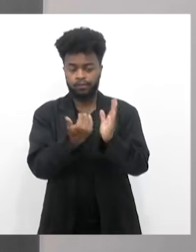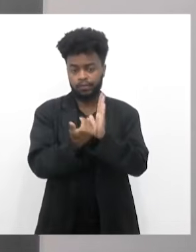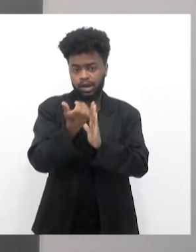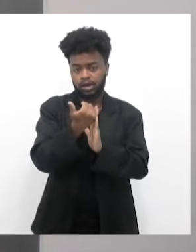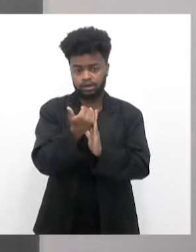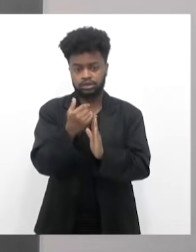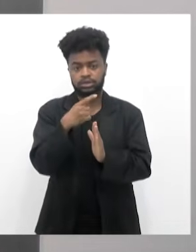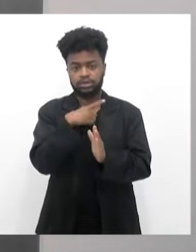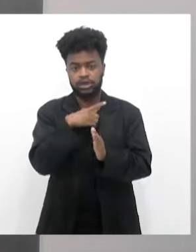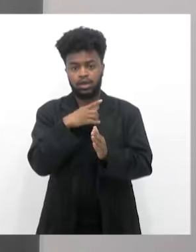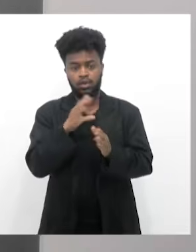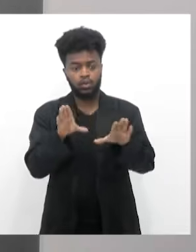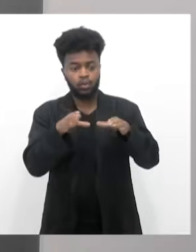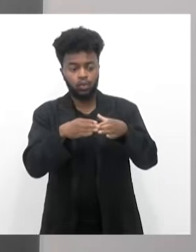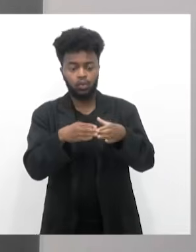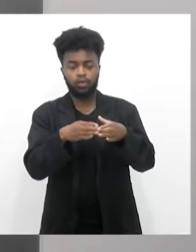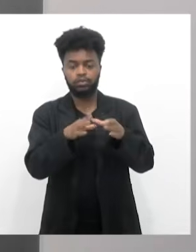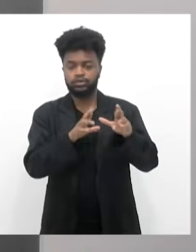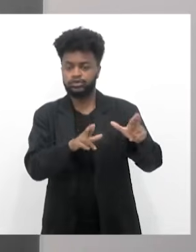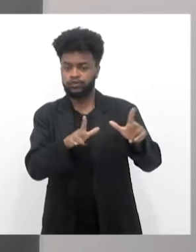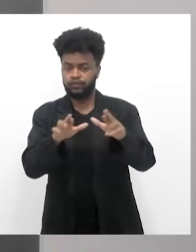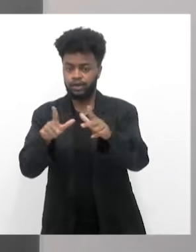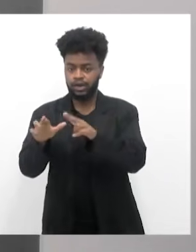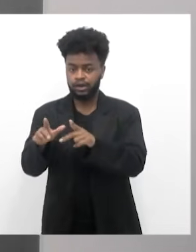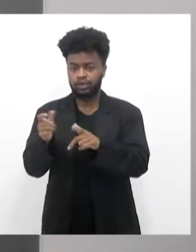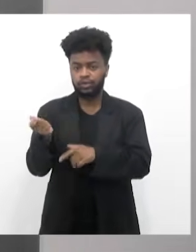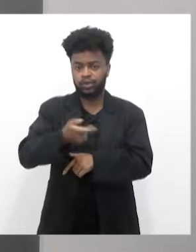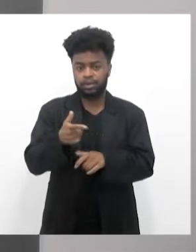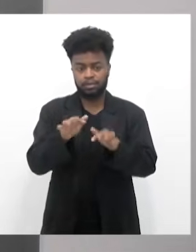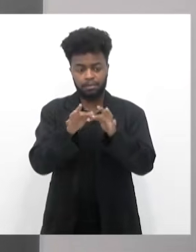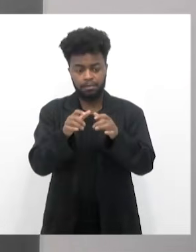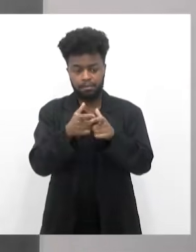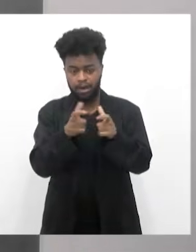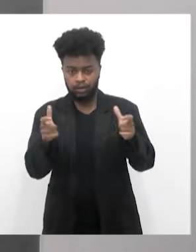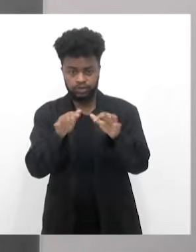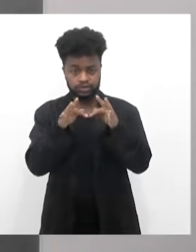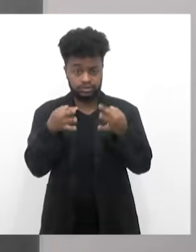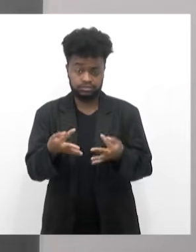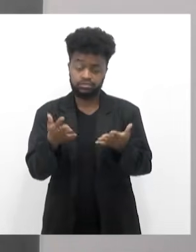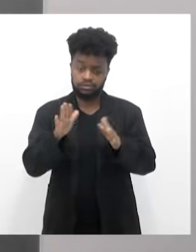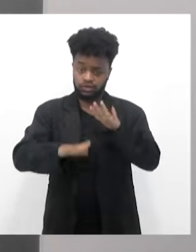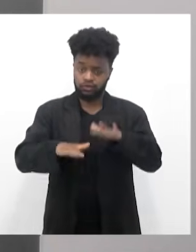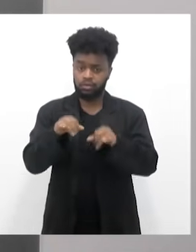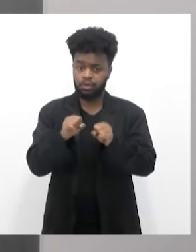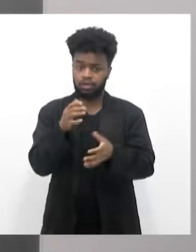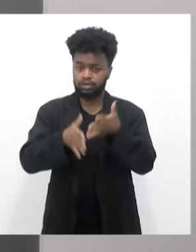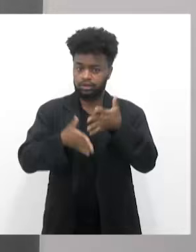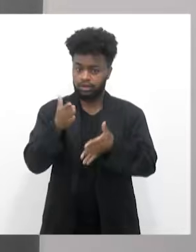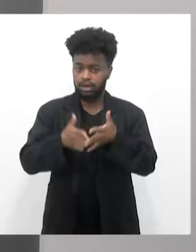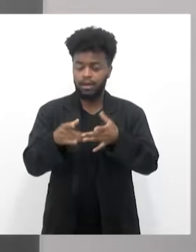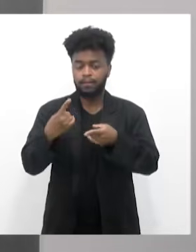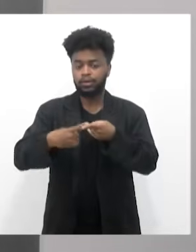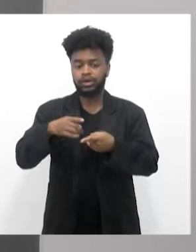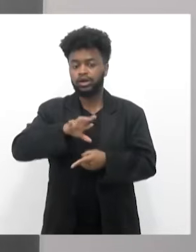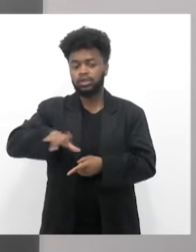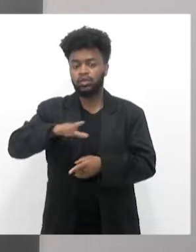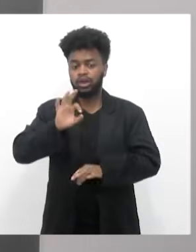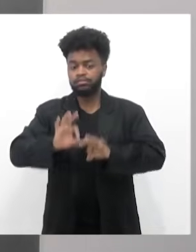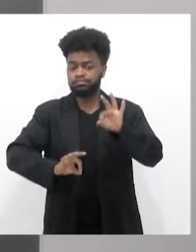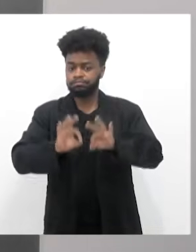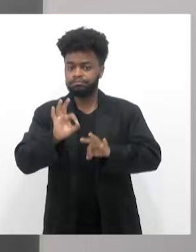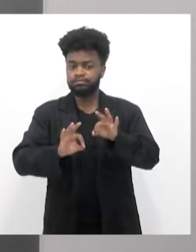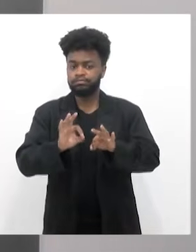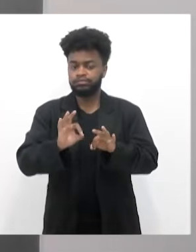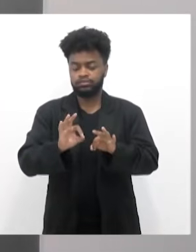colegiado privilegiado, diferente de uma maioria simples, o que pode atrapalhar, já que não é uma eleição planejada, e eu